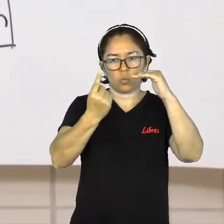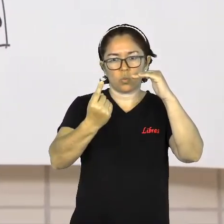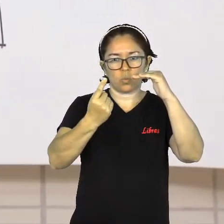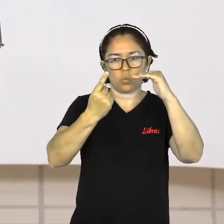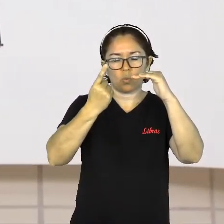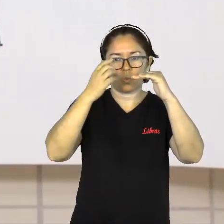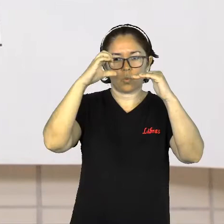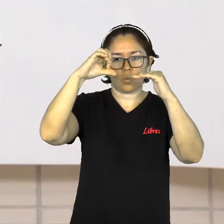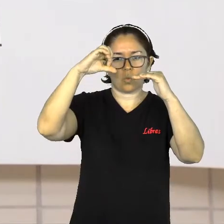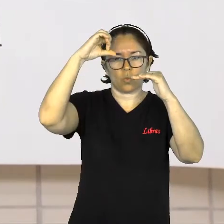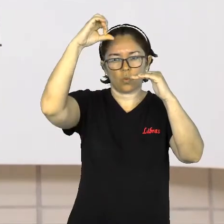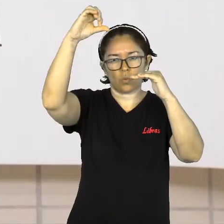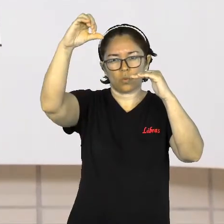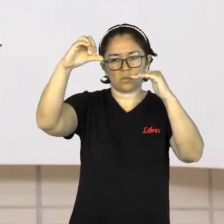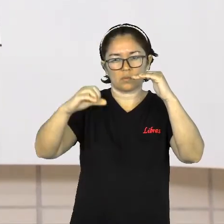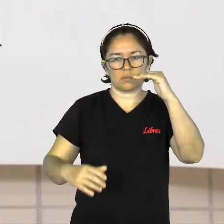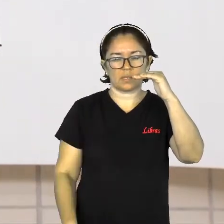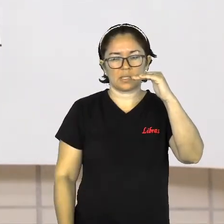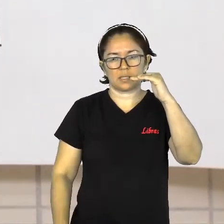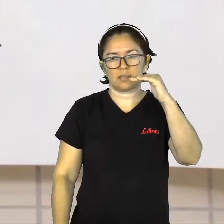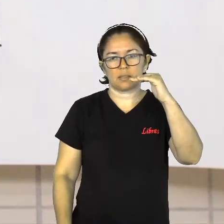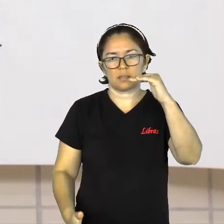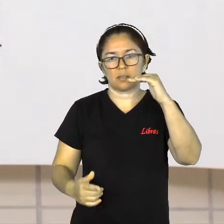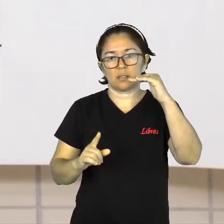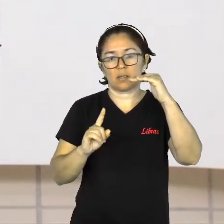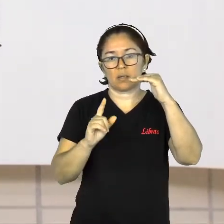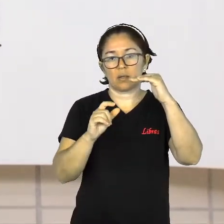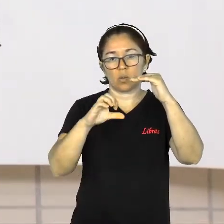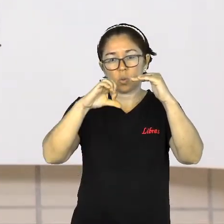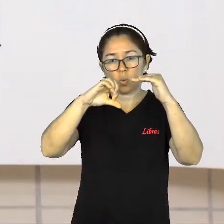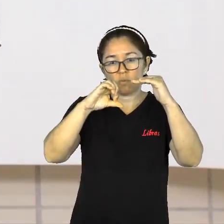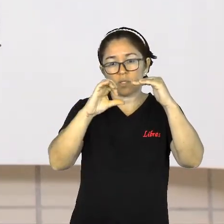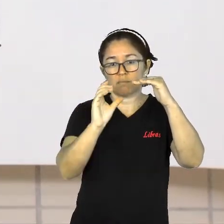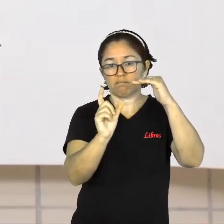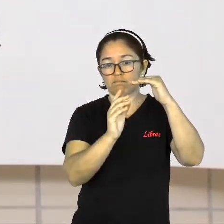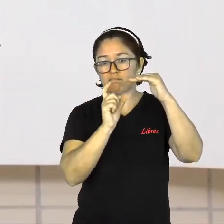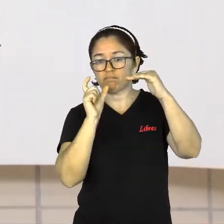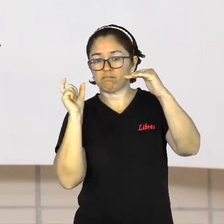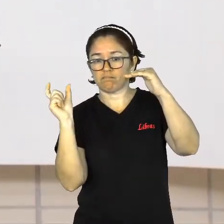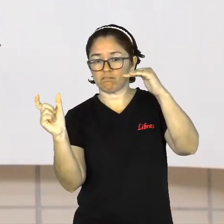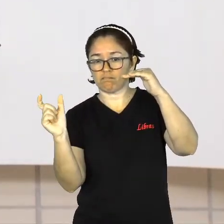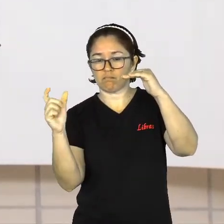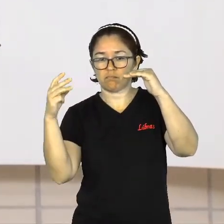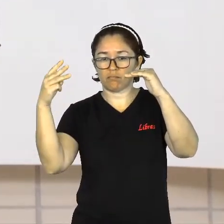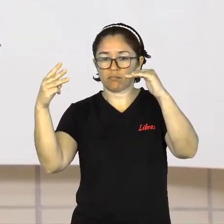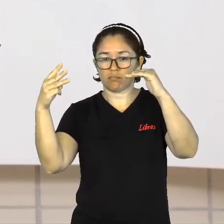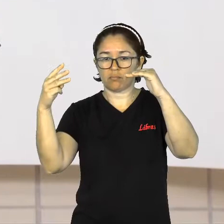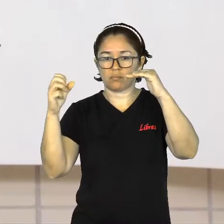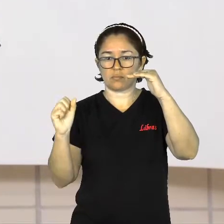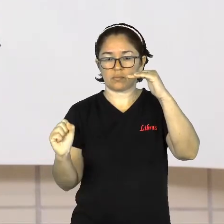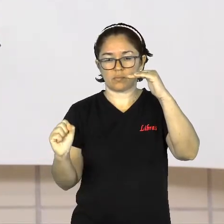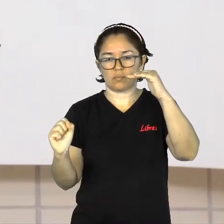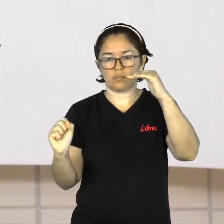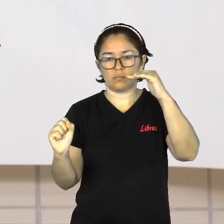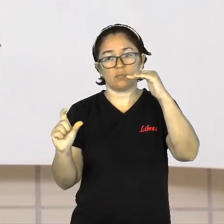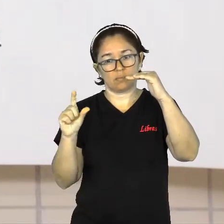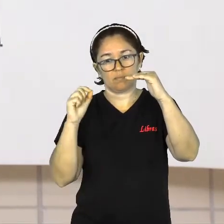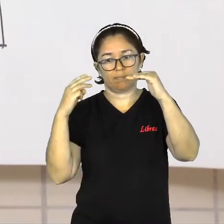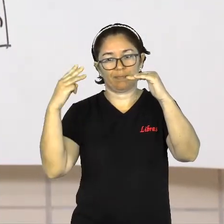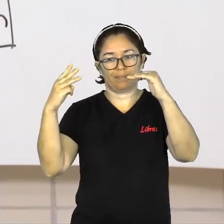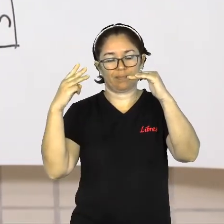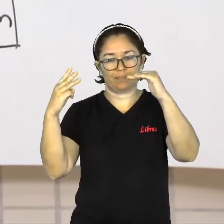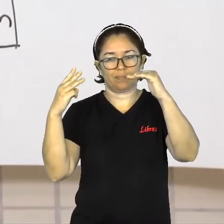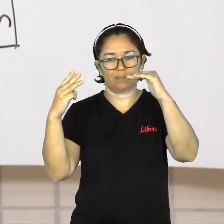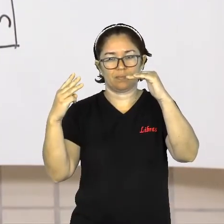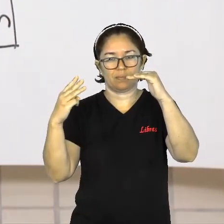9, 9. Tá até igual. Qual que é o outro número? O 3 ou o 8? O 3. Nós estamos pegando o menorzinho.